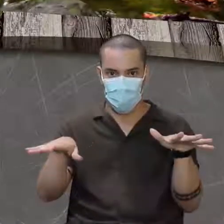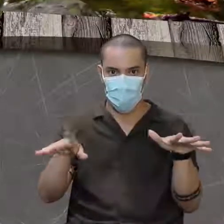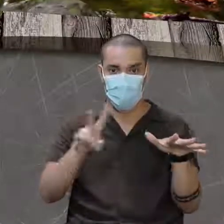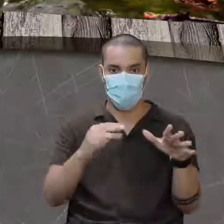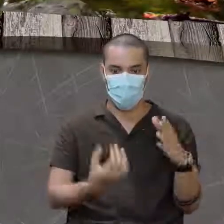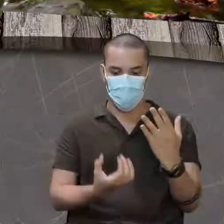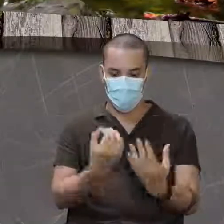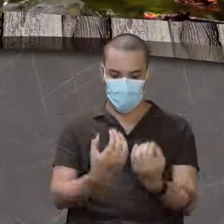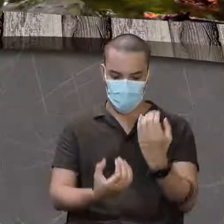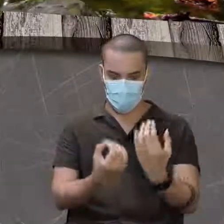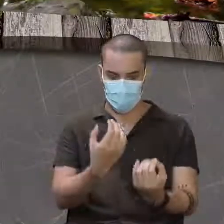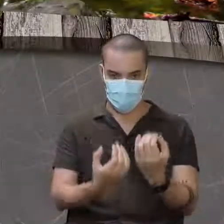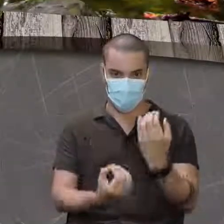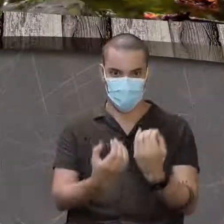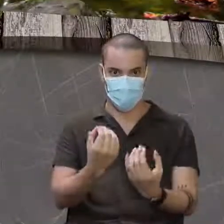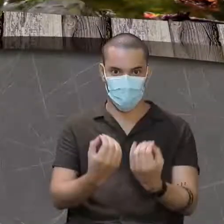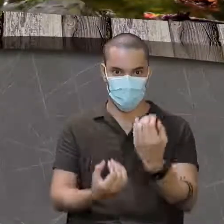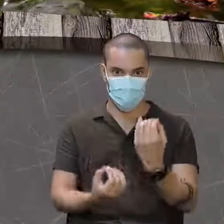eles vão formar